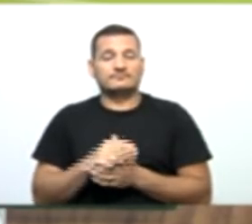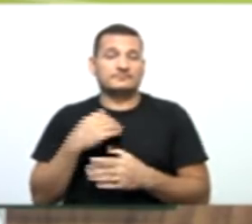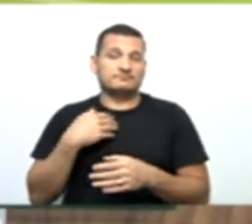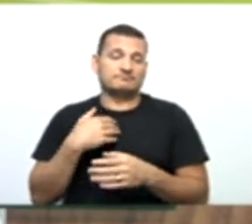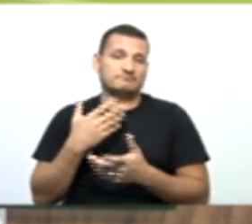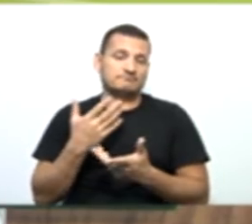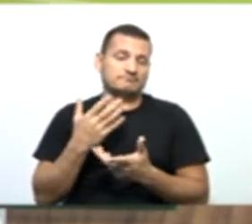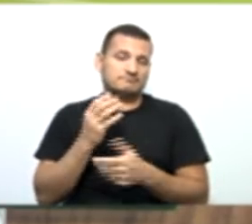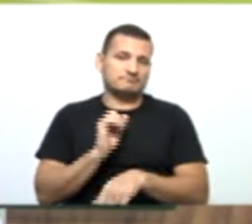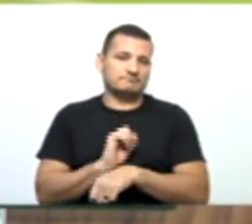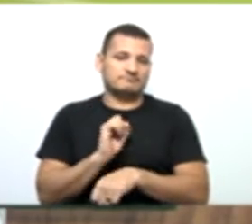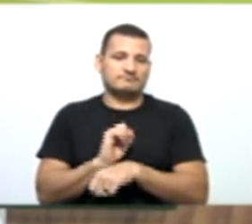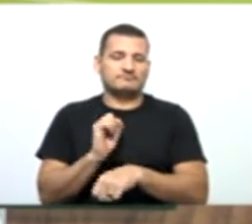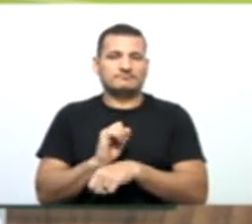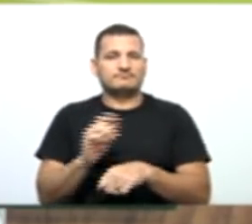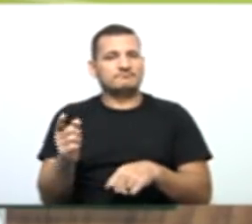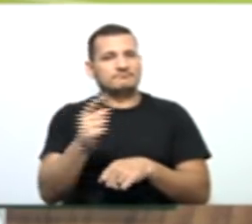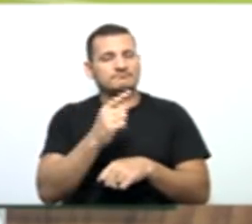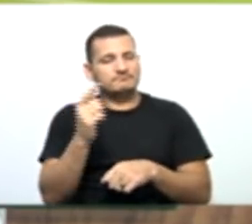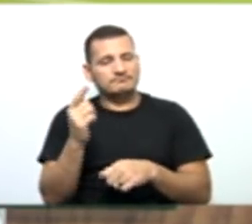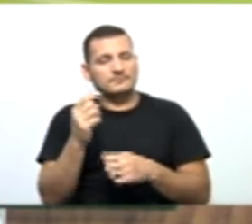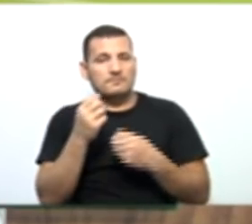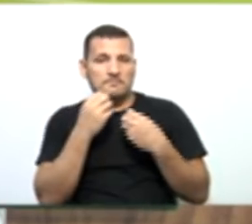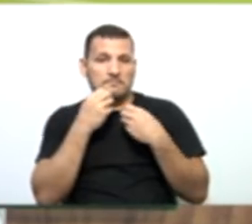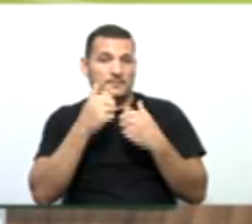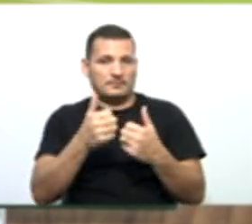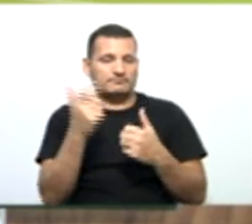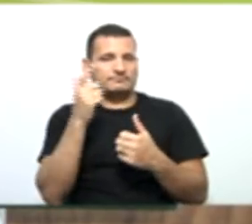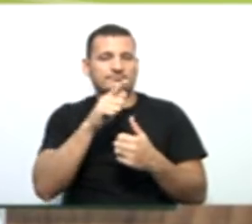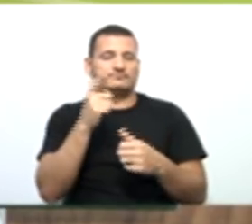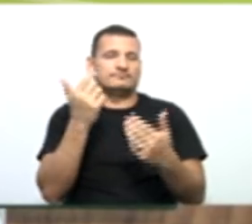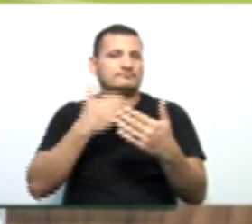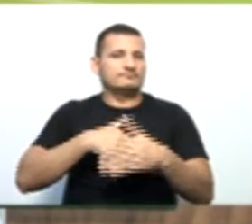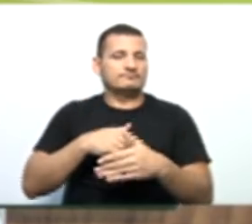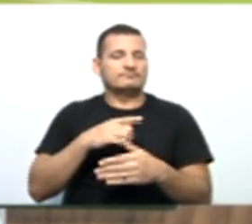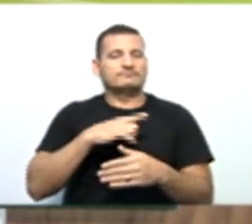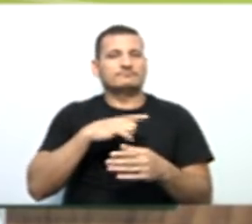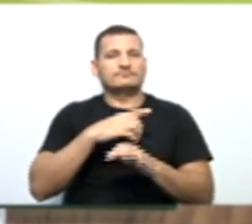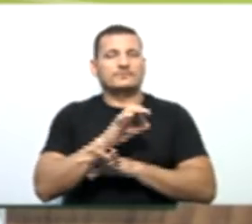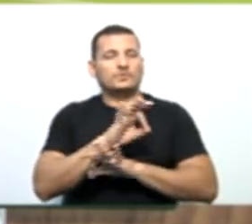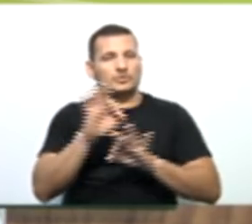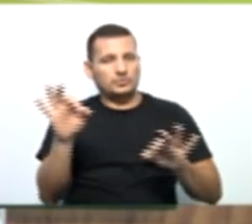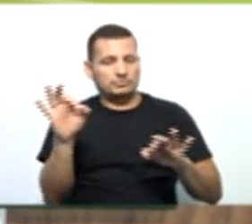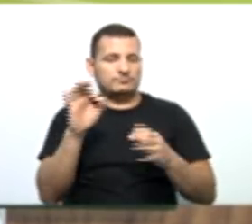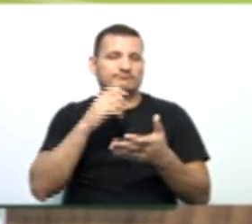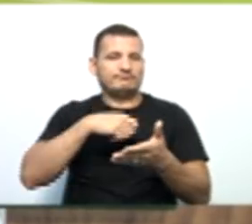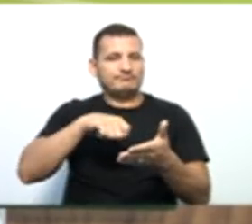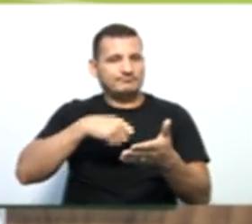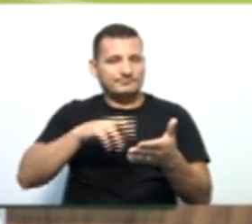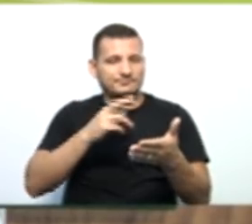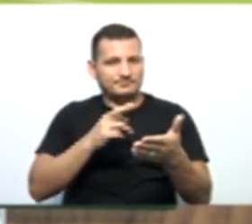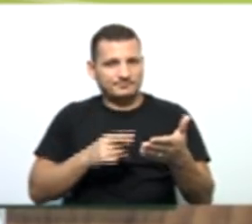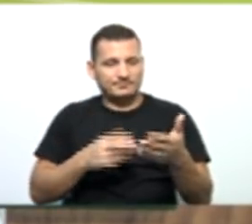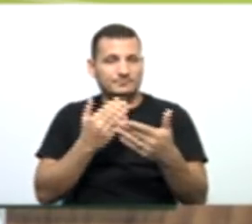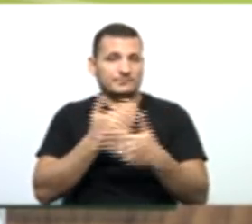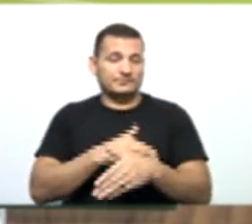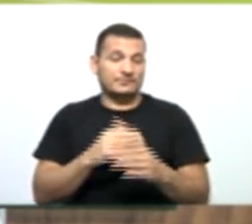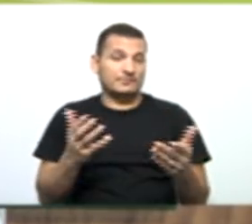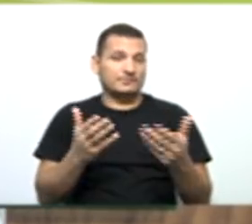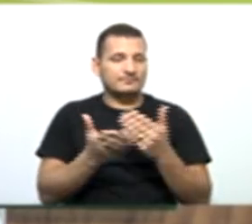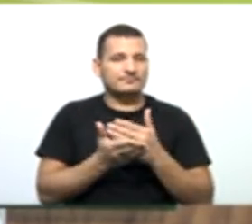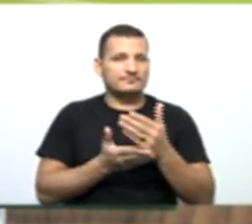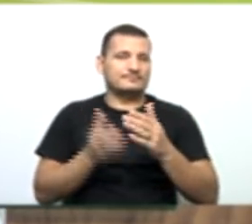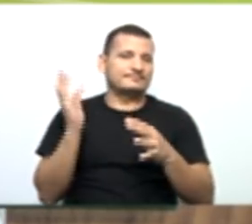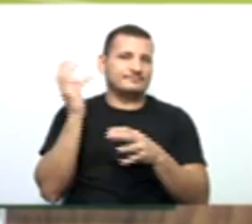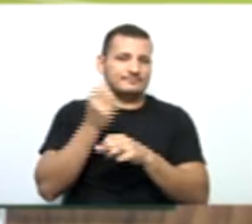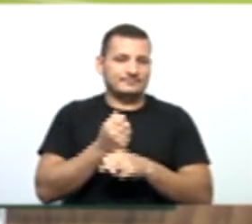todos vocês vão bem na prova, que vocês tenham uma ótima desempenho na prova. E vamos começar a nossa revisão,